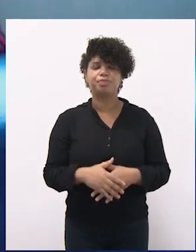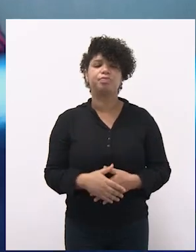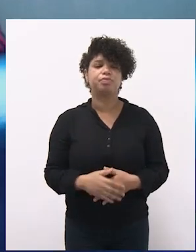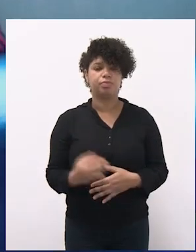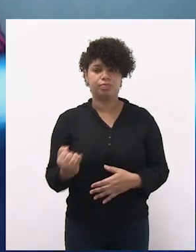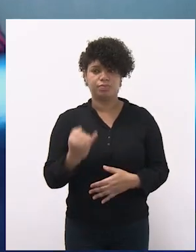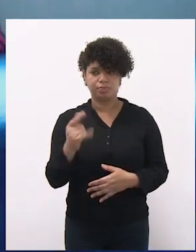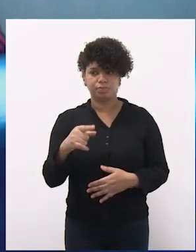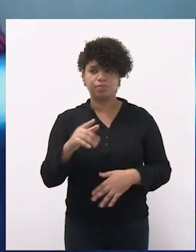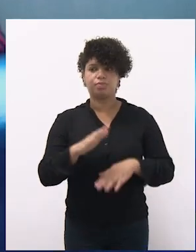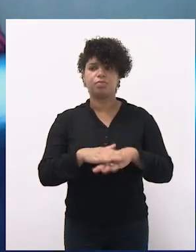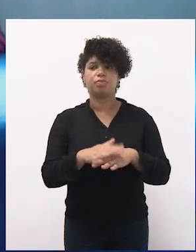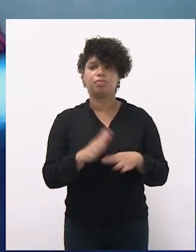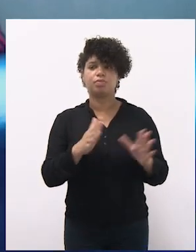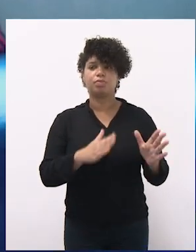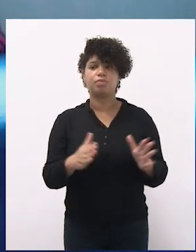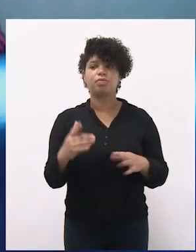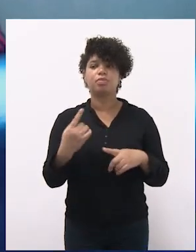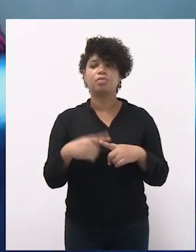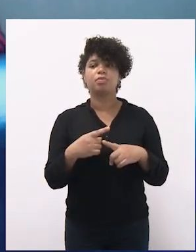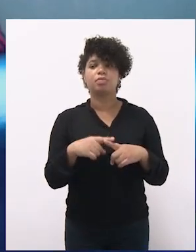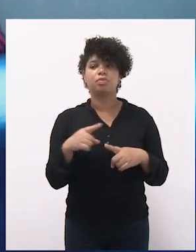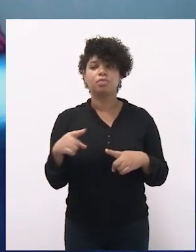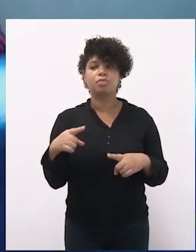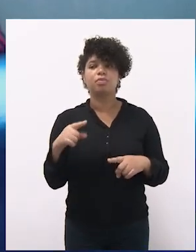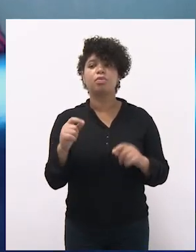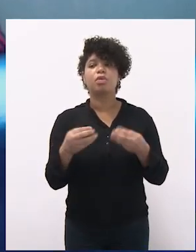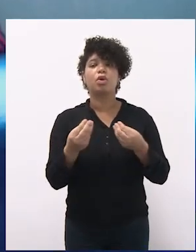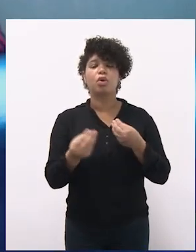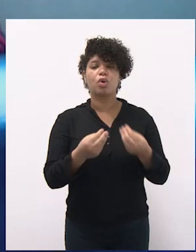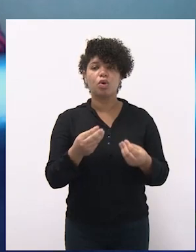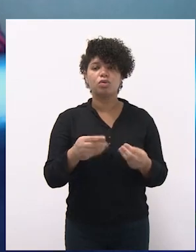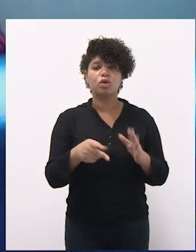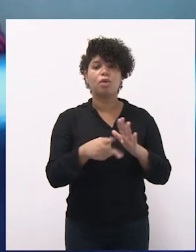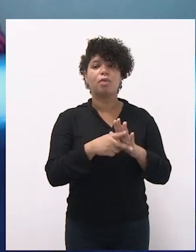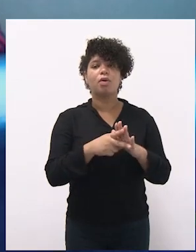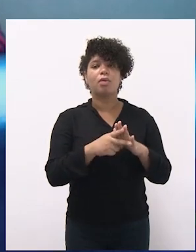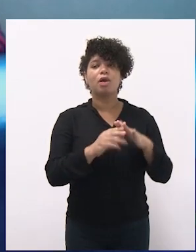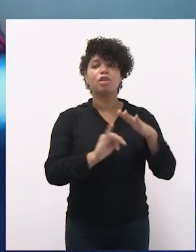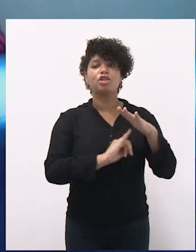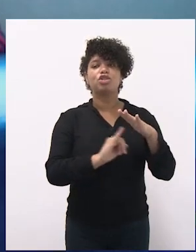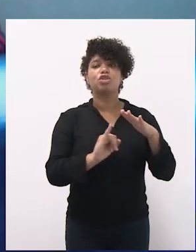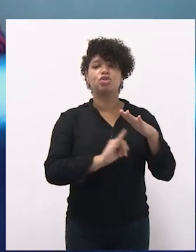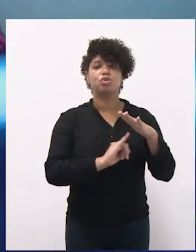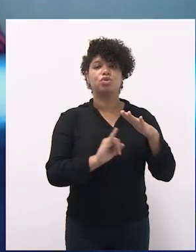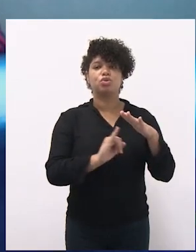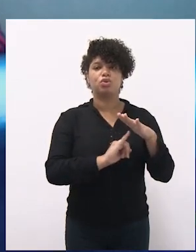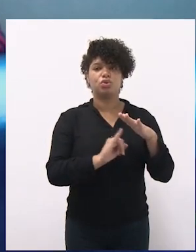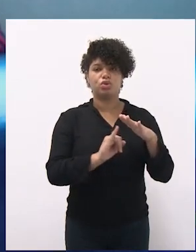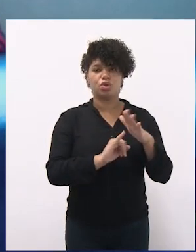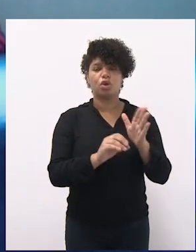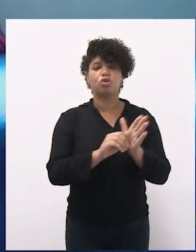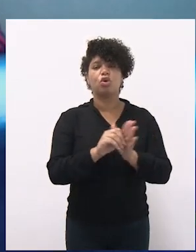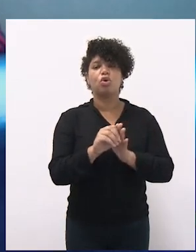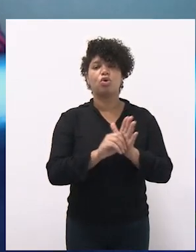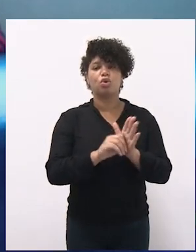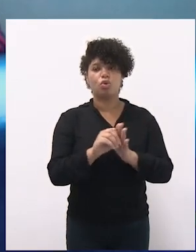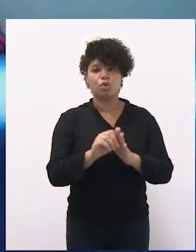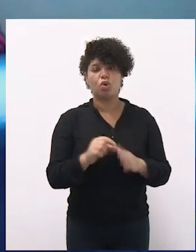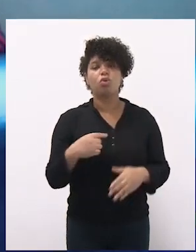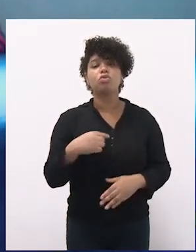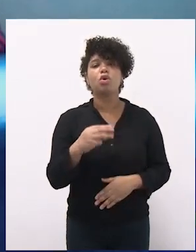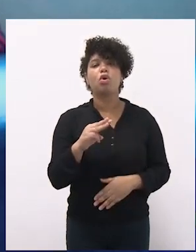muito importante porque, na verdade, vocês estão usando contas institucionais do Google, né? Do Google Workspace, que